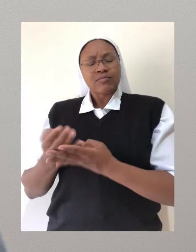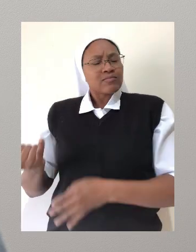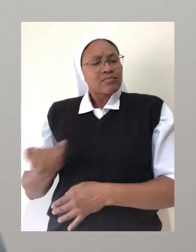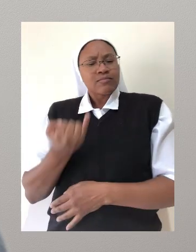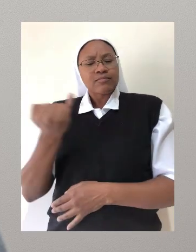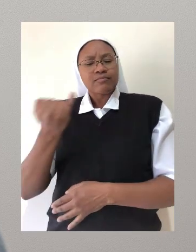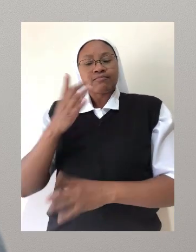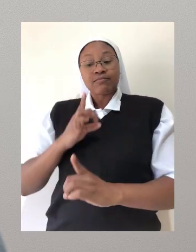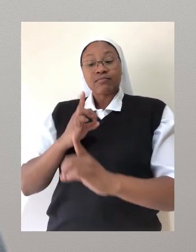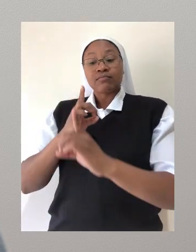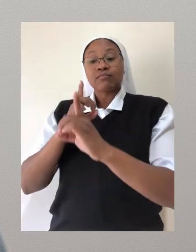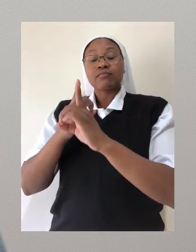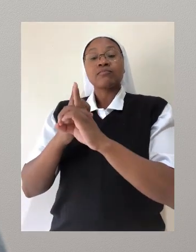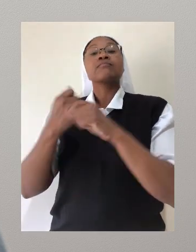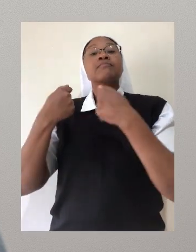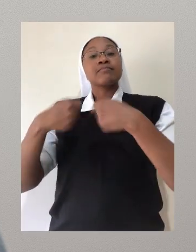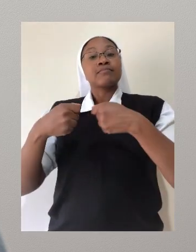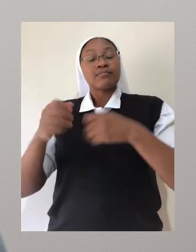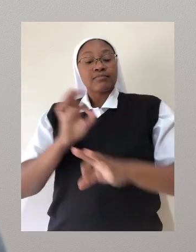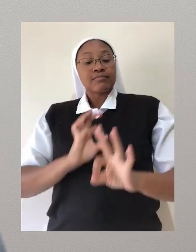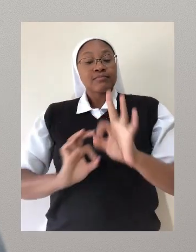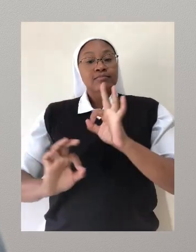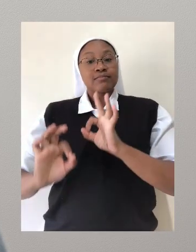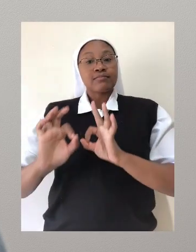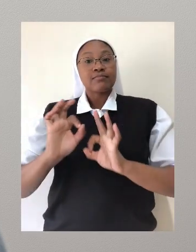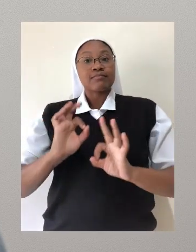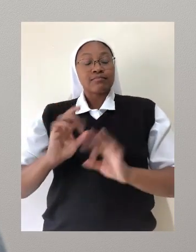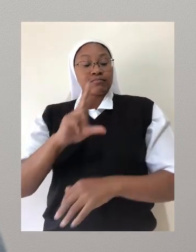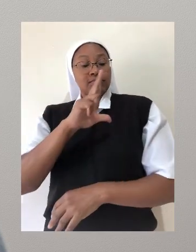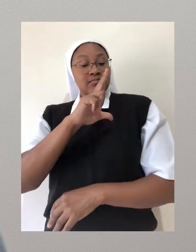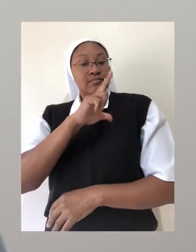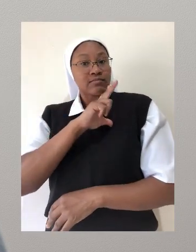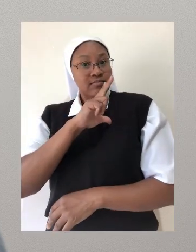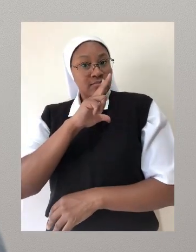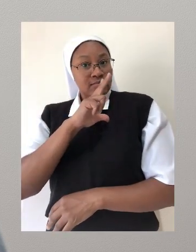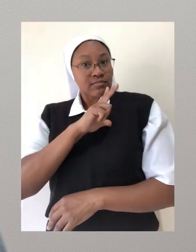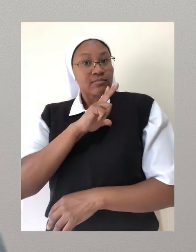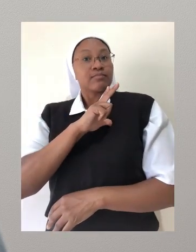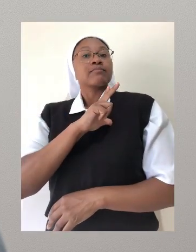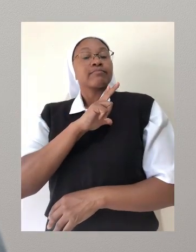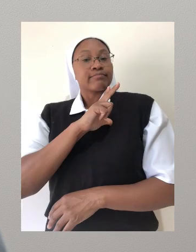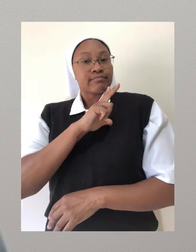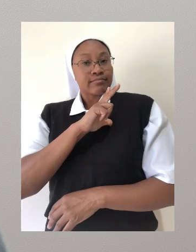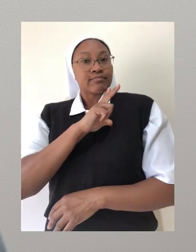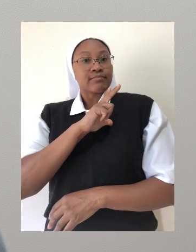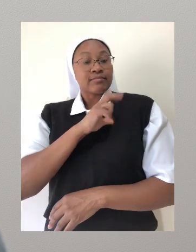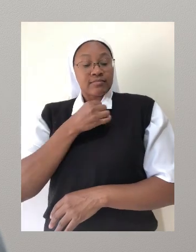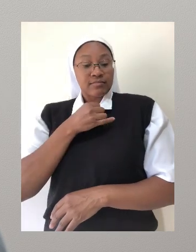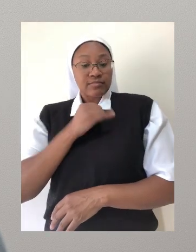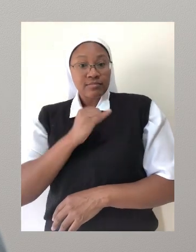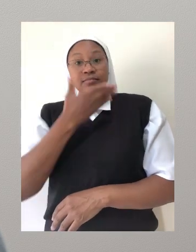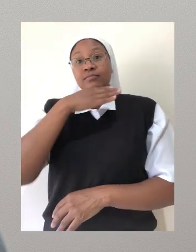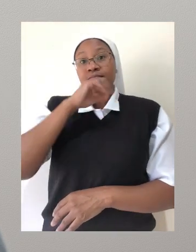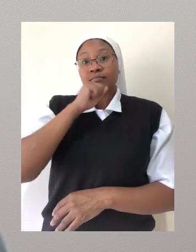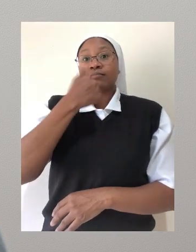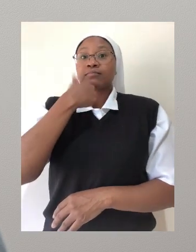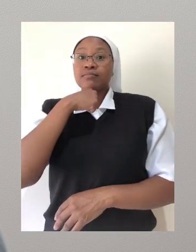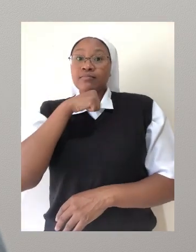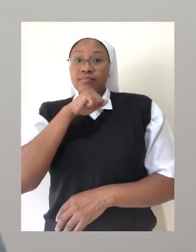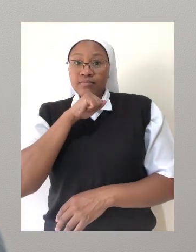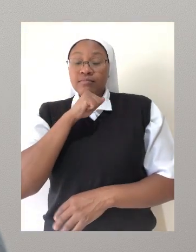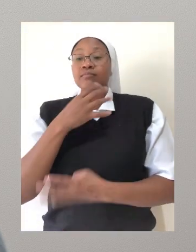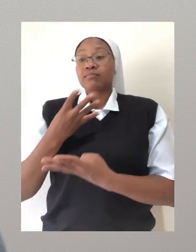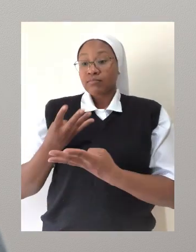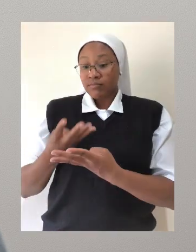uma celebração, é um encontro que precisa ser preparado de modo individual, pessoal. Se tu fores pai